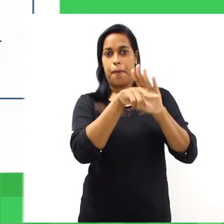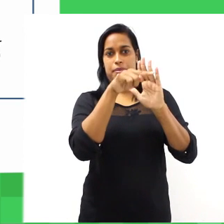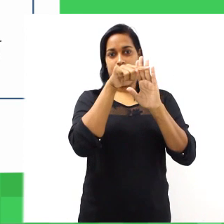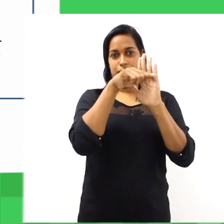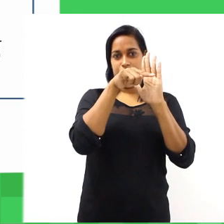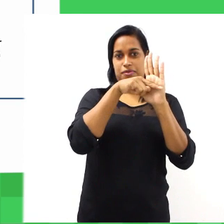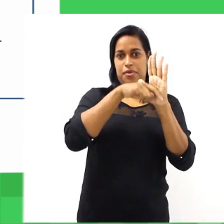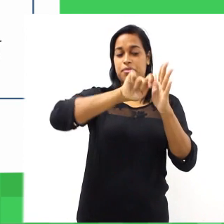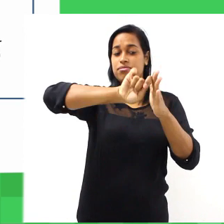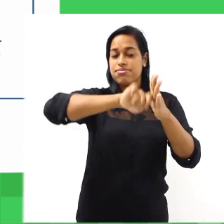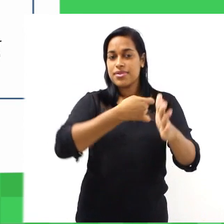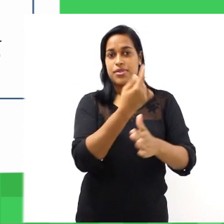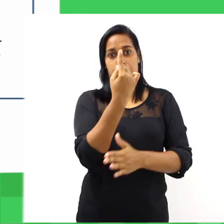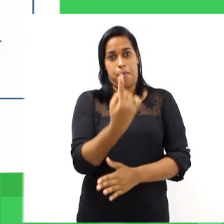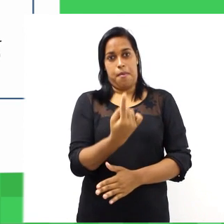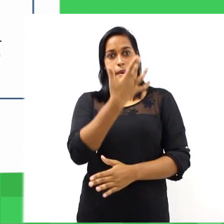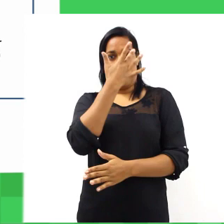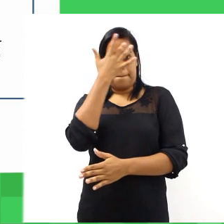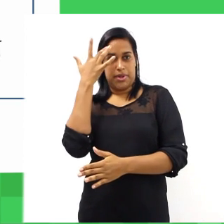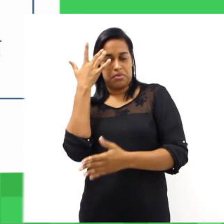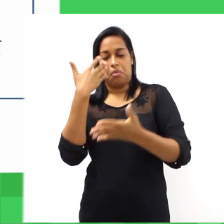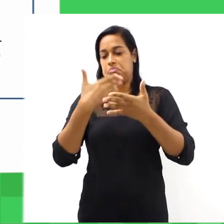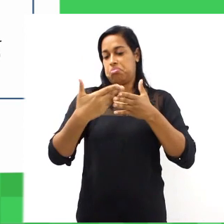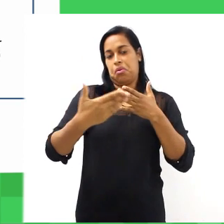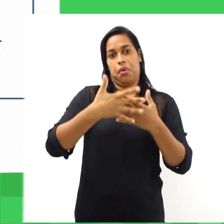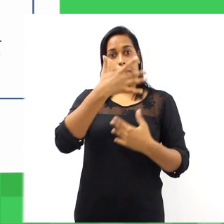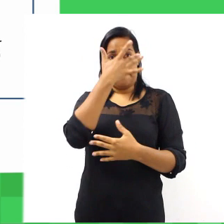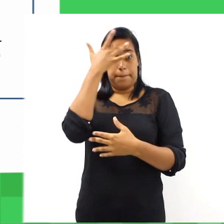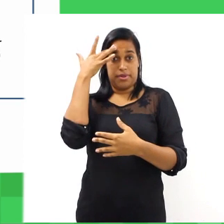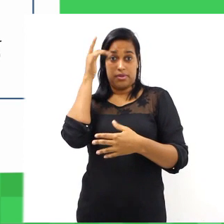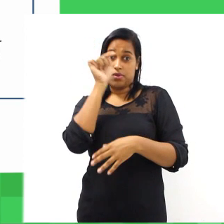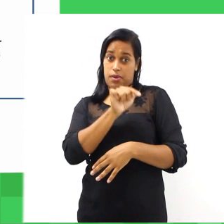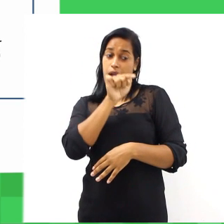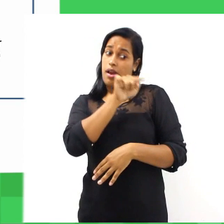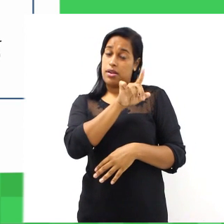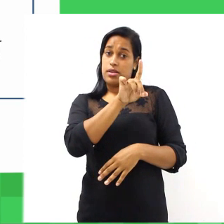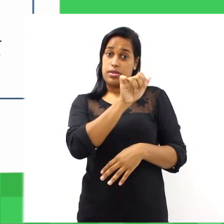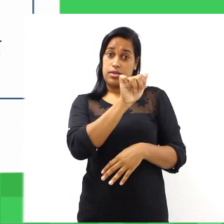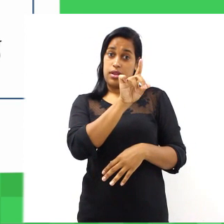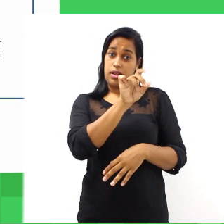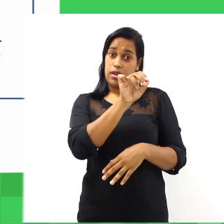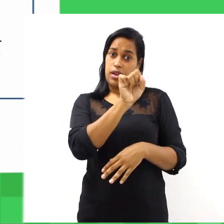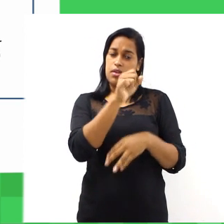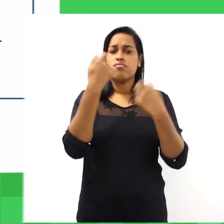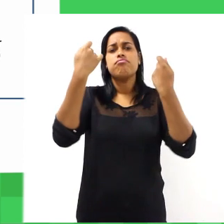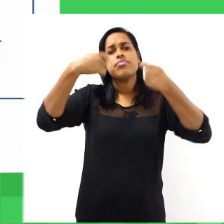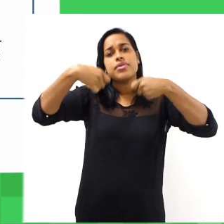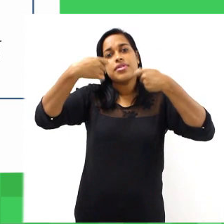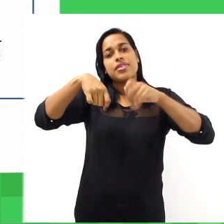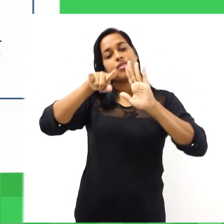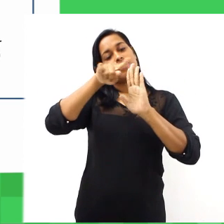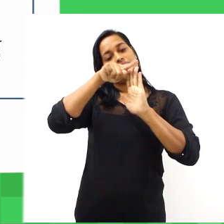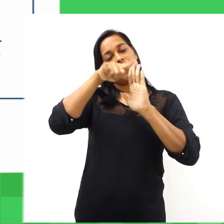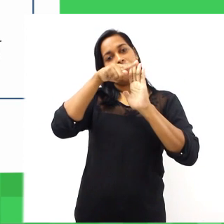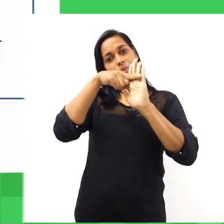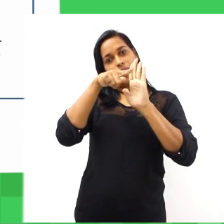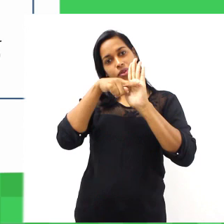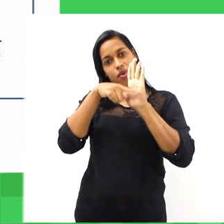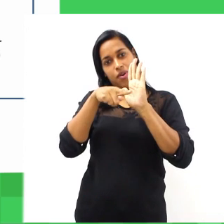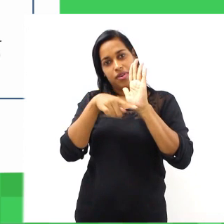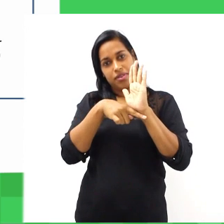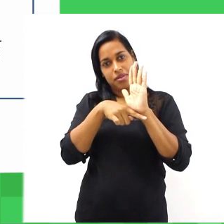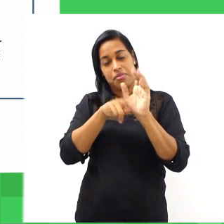de cadastro de uma pessoa, de pessoas. E esses dados precisam de um programa